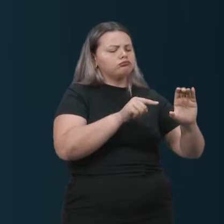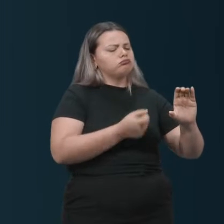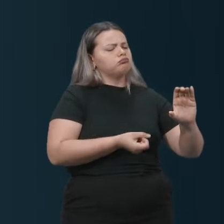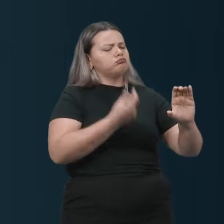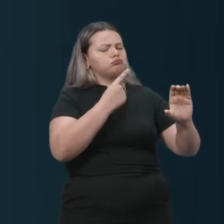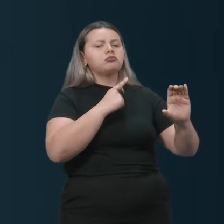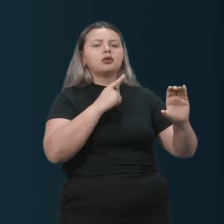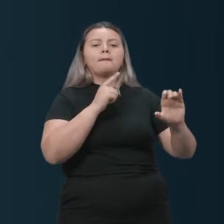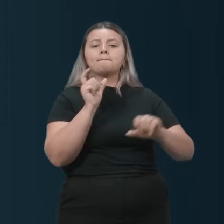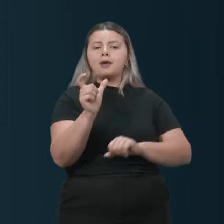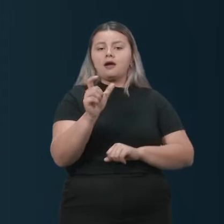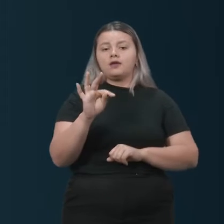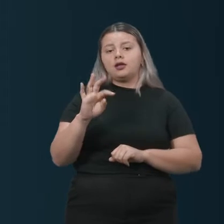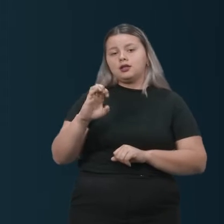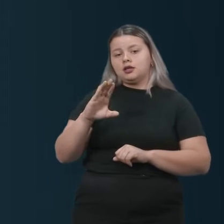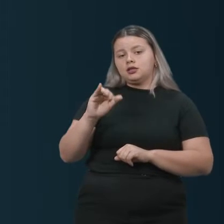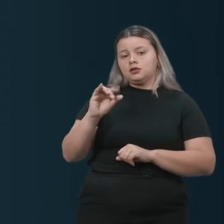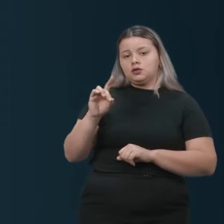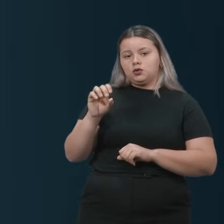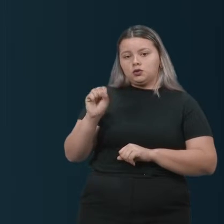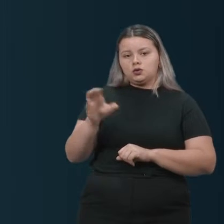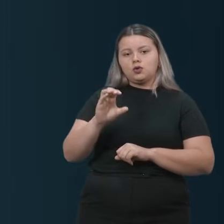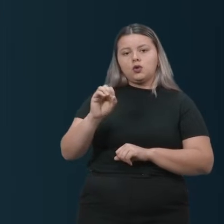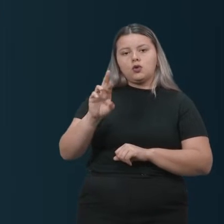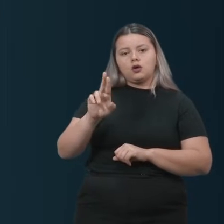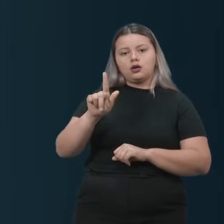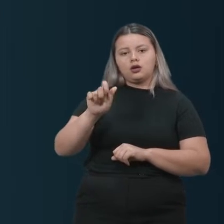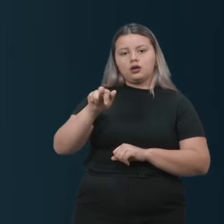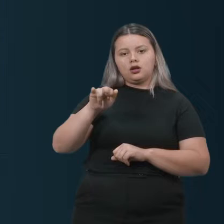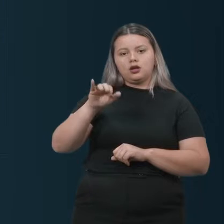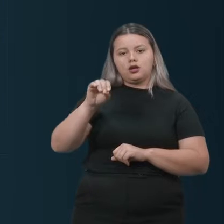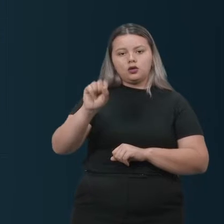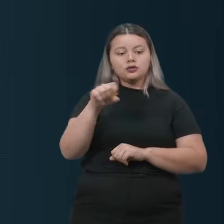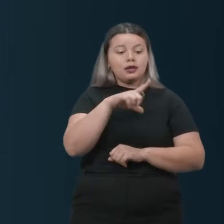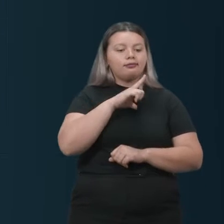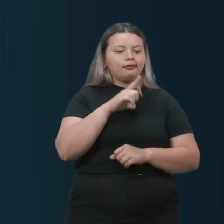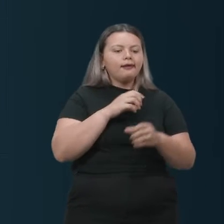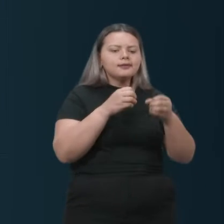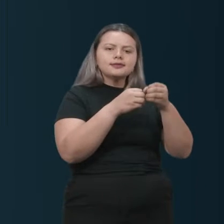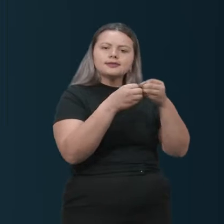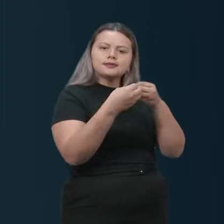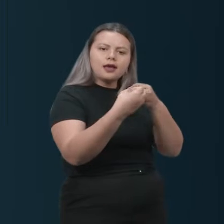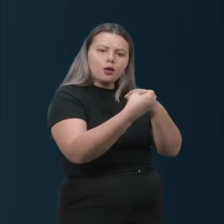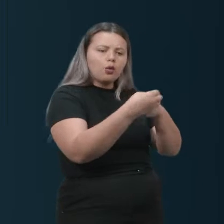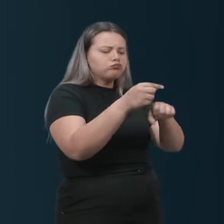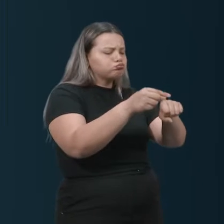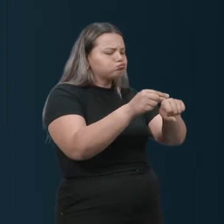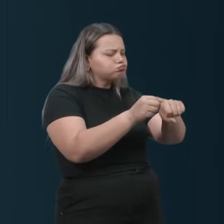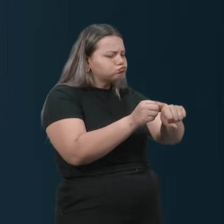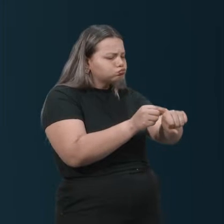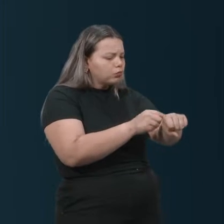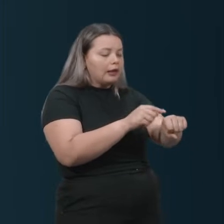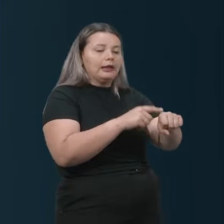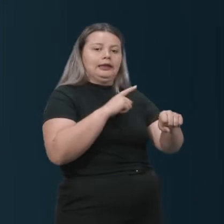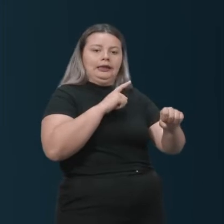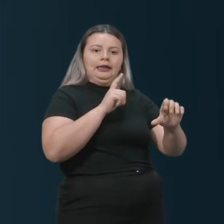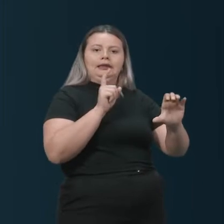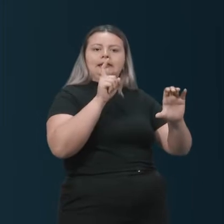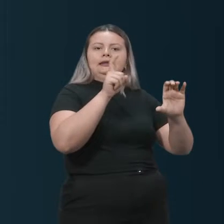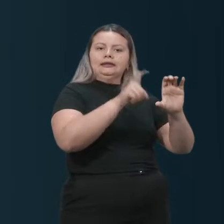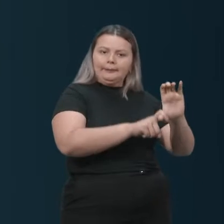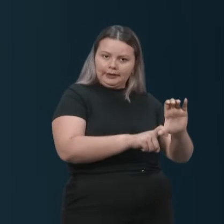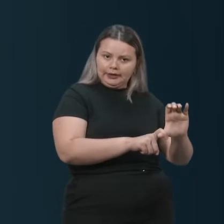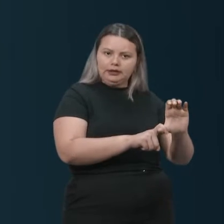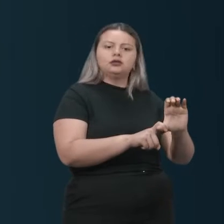tecidos orgânicos, que são compostos por células que exercem funções